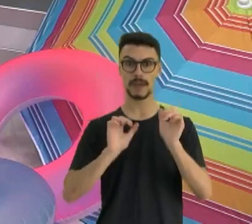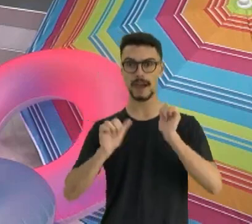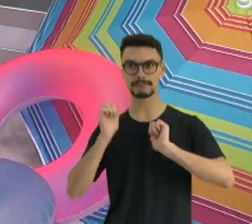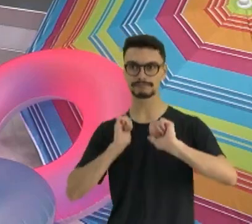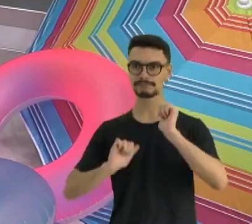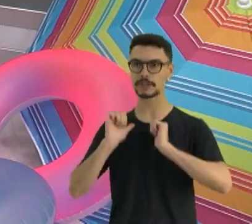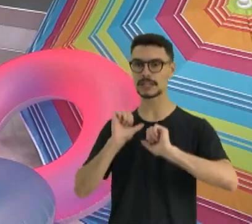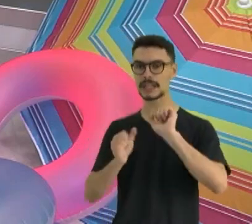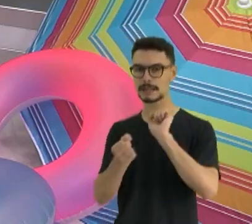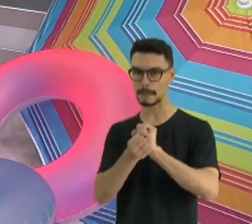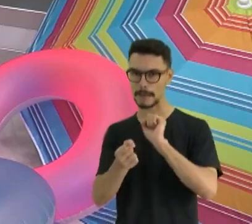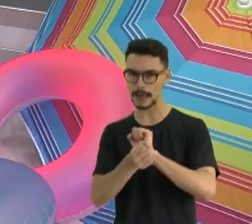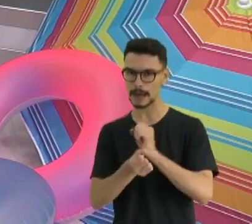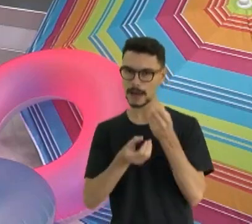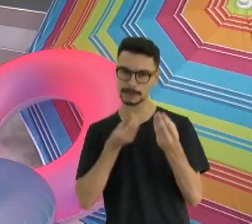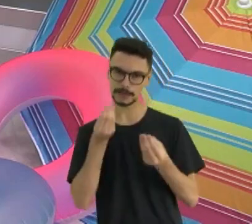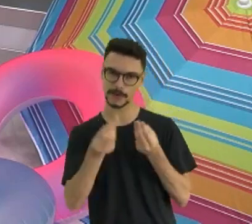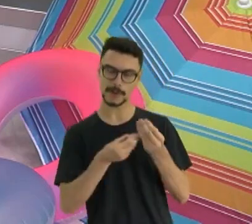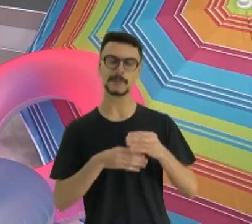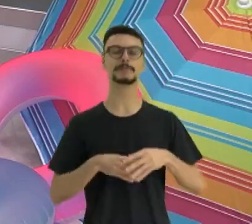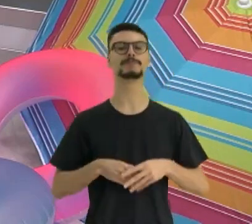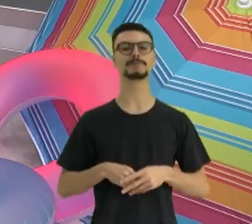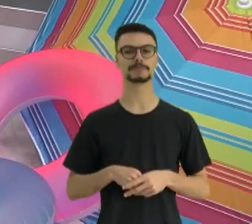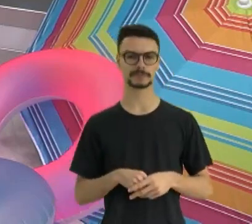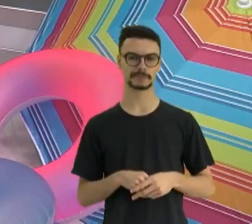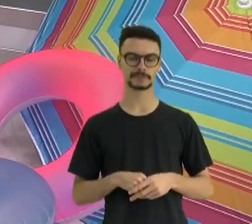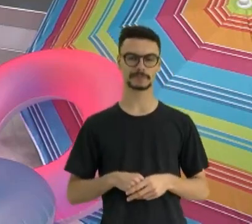esse super show?